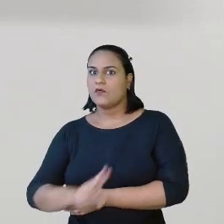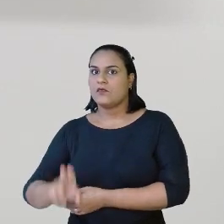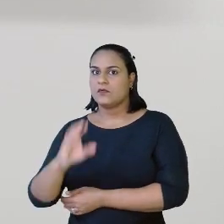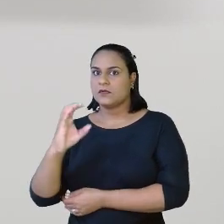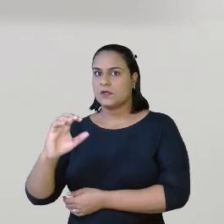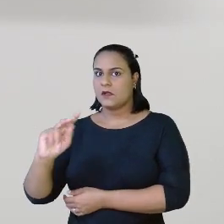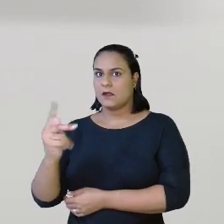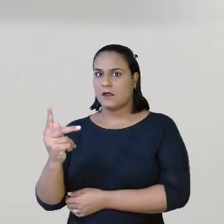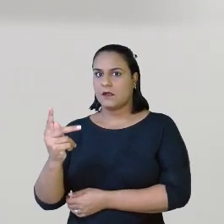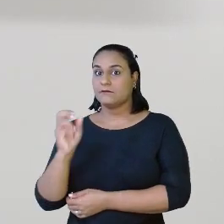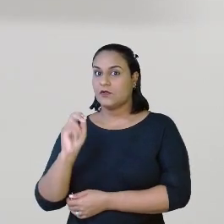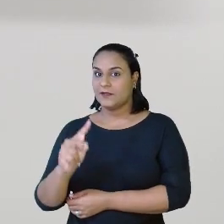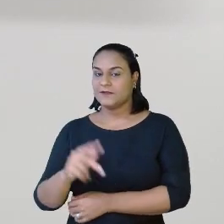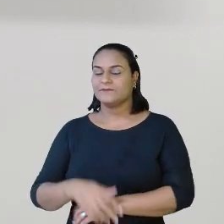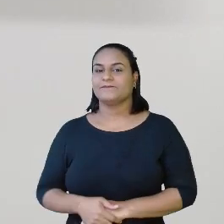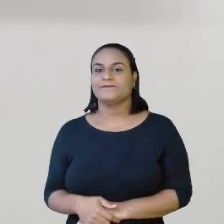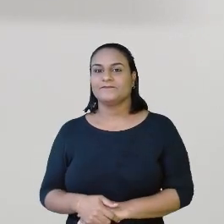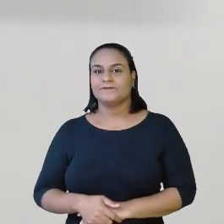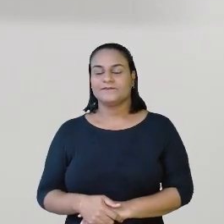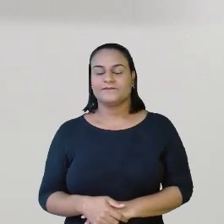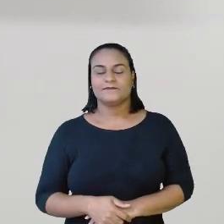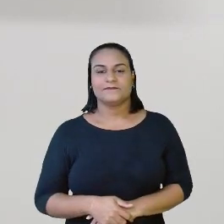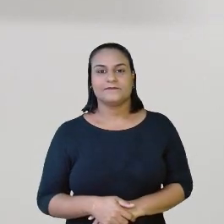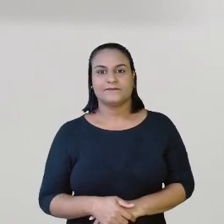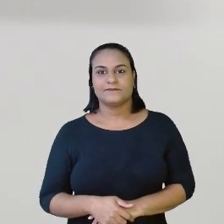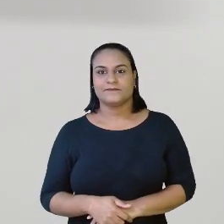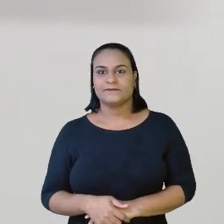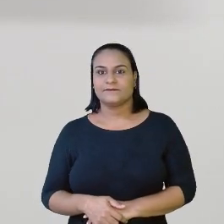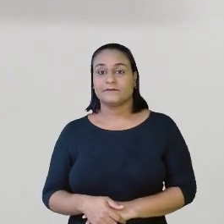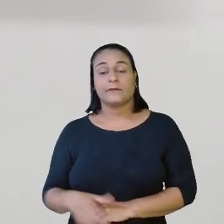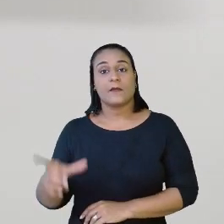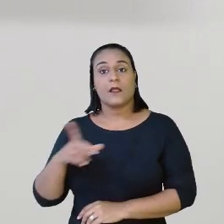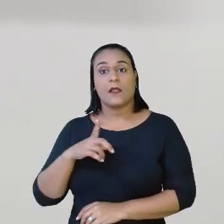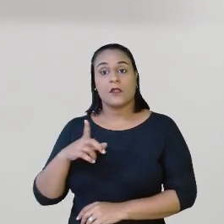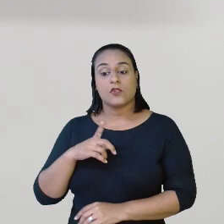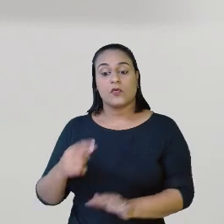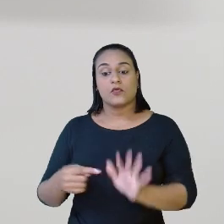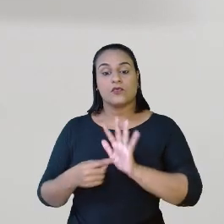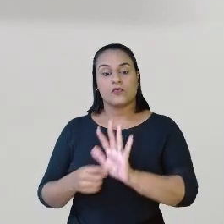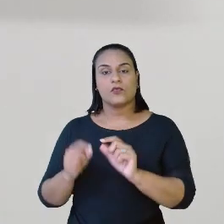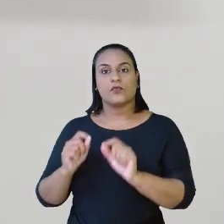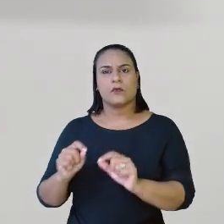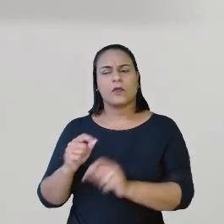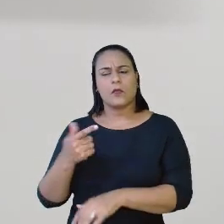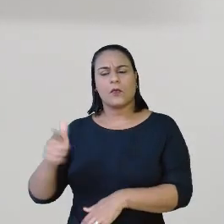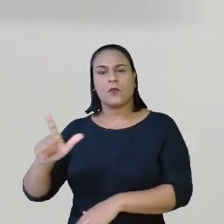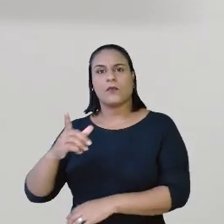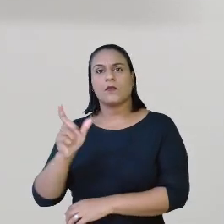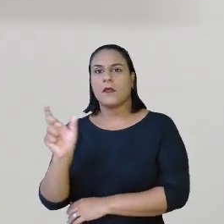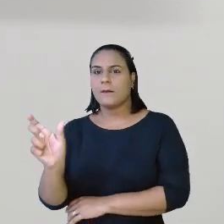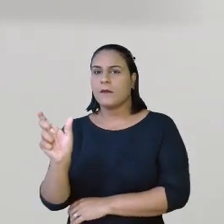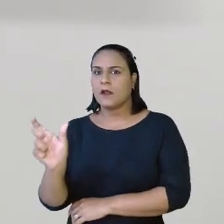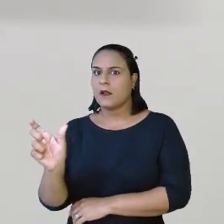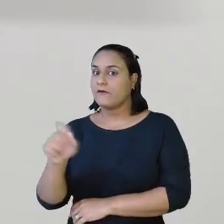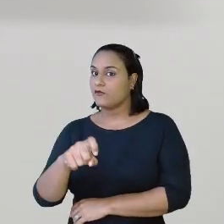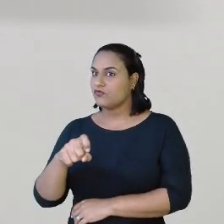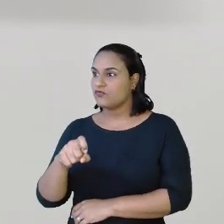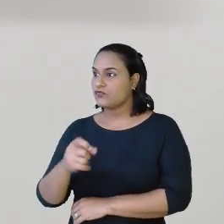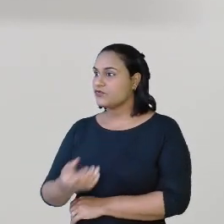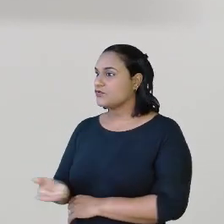CH, ok? E aí, eu também trouxe outras palavras com